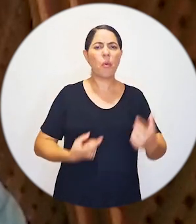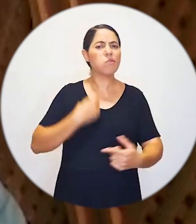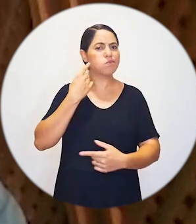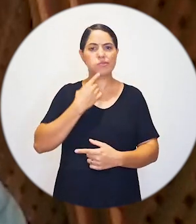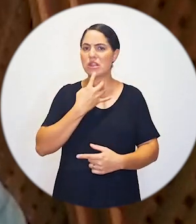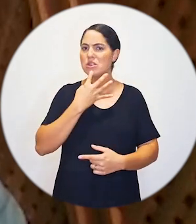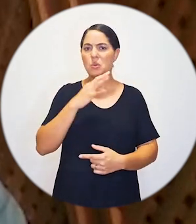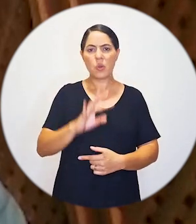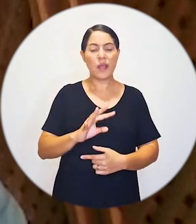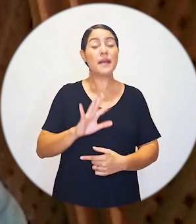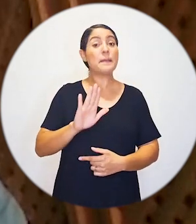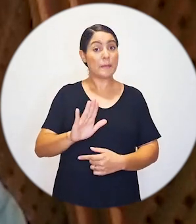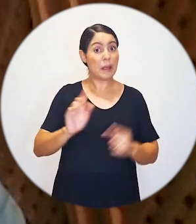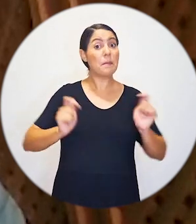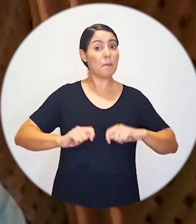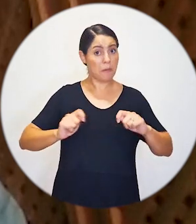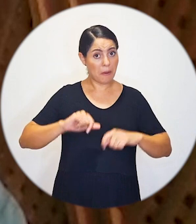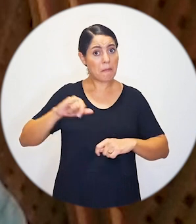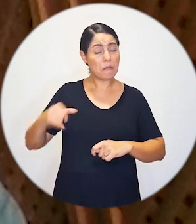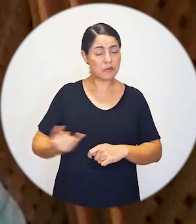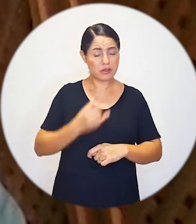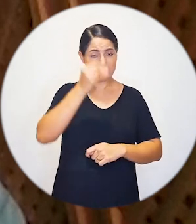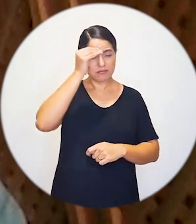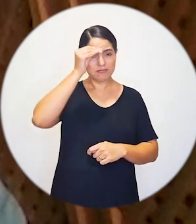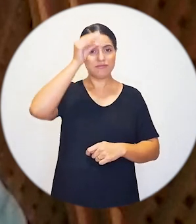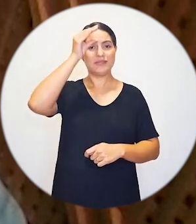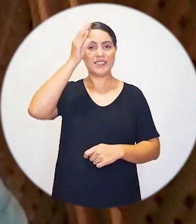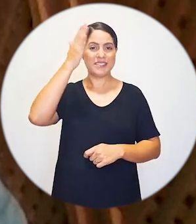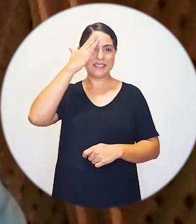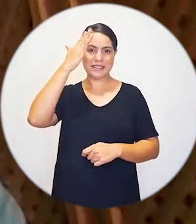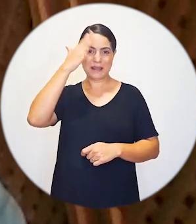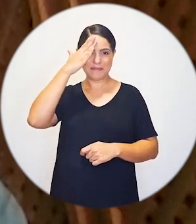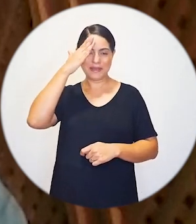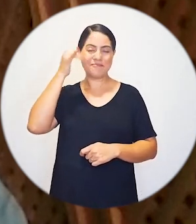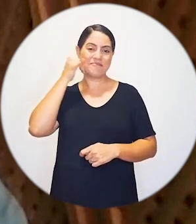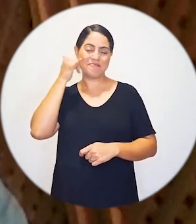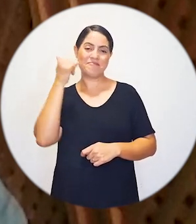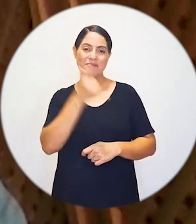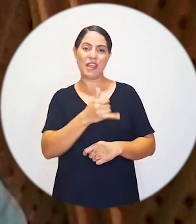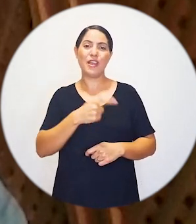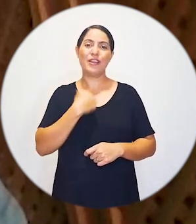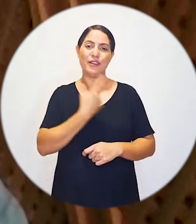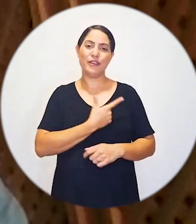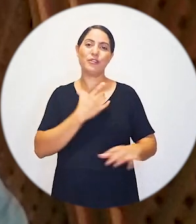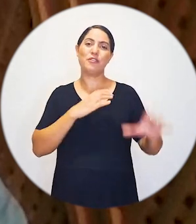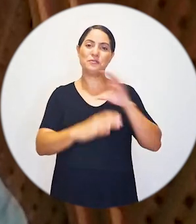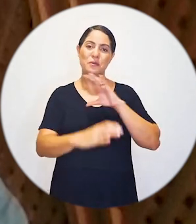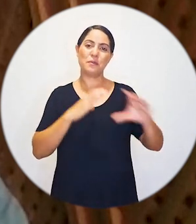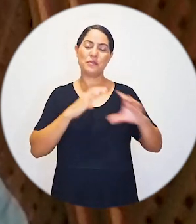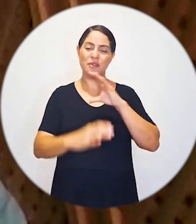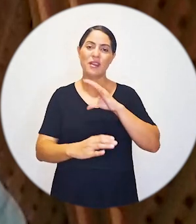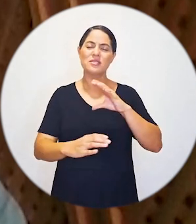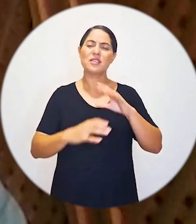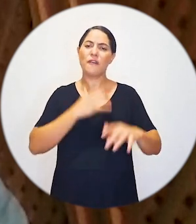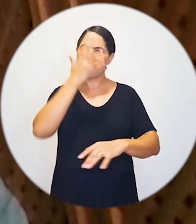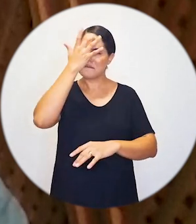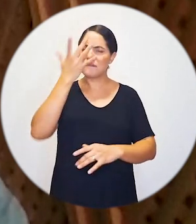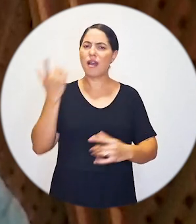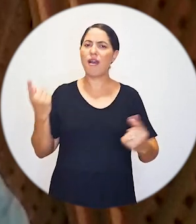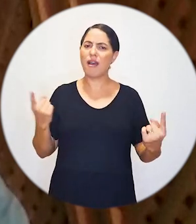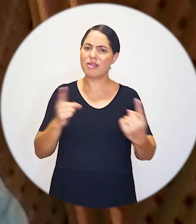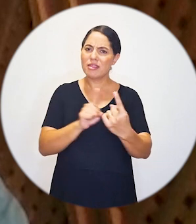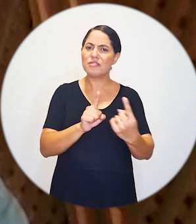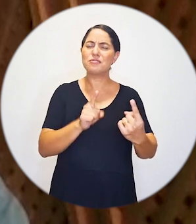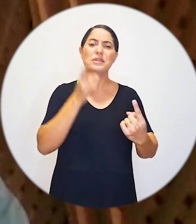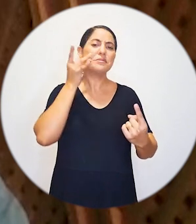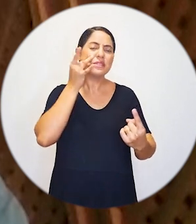e advogadas, que pode ser muito bem utilizado, mas nós continuamos aí a nossa luta para ampliar esses canais de acesso,